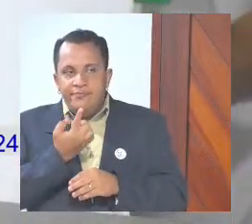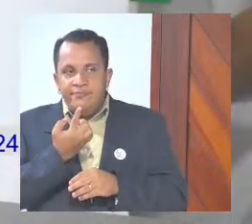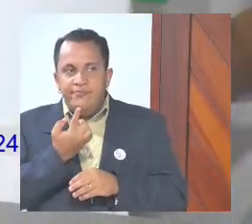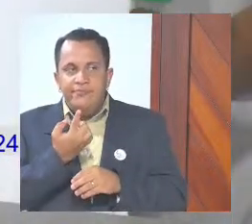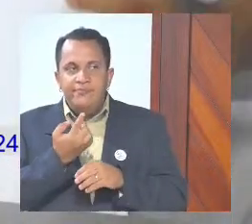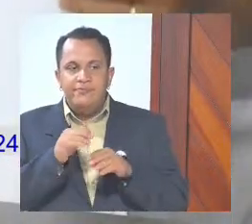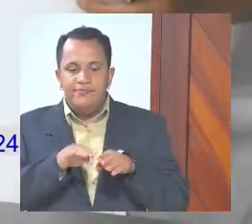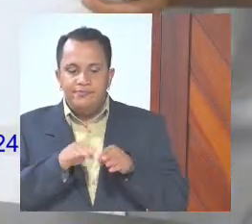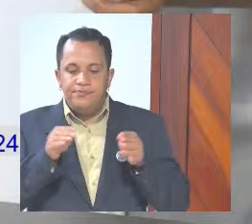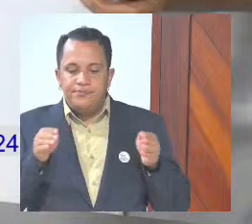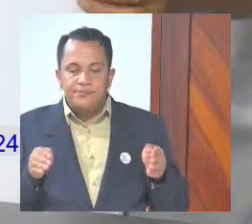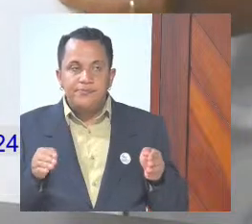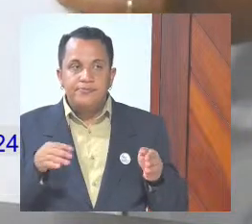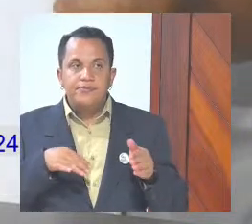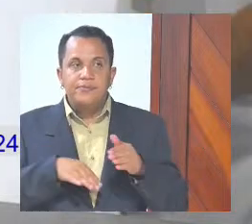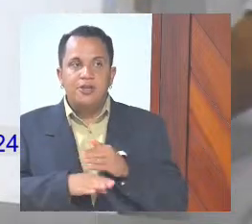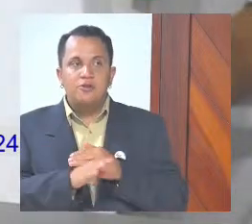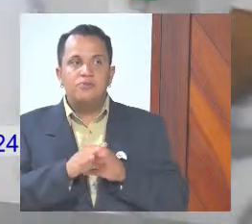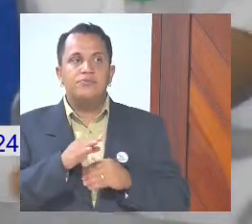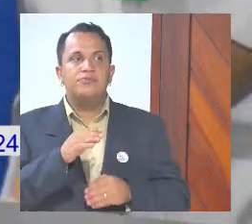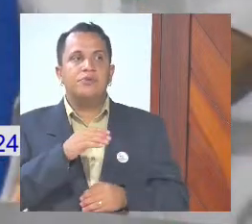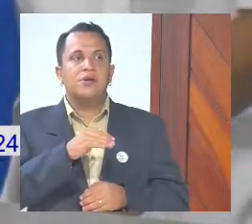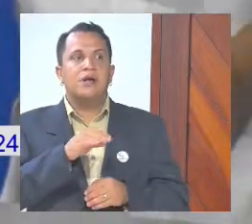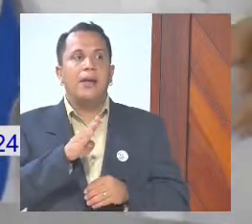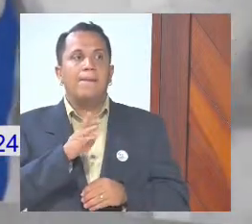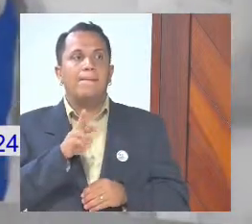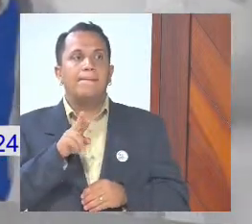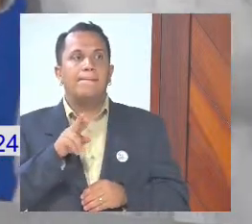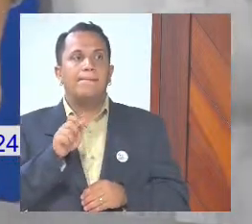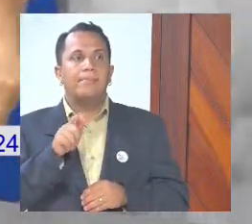da barragem da Justina.